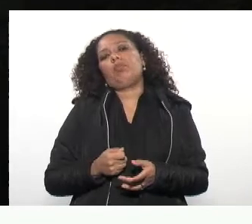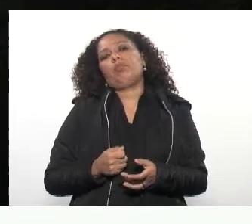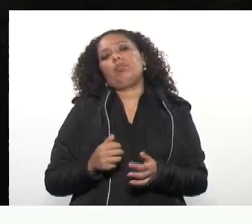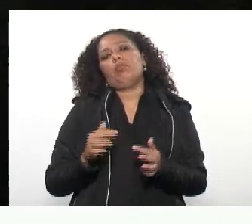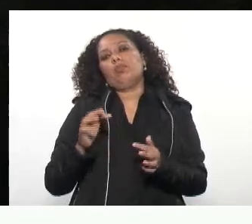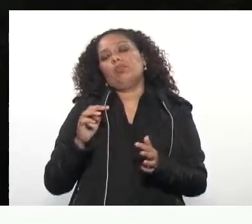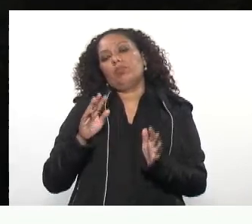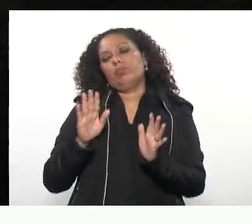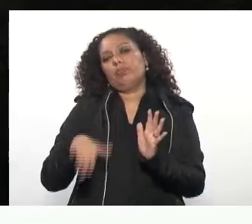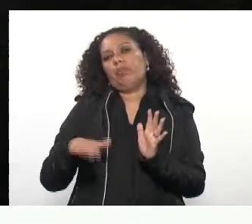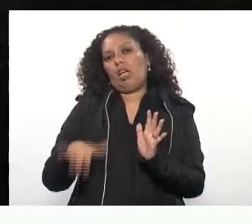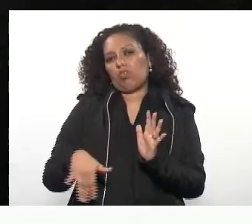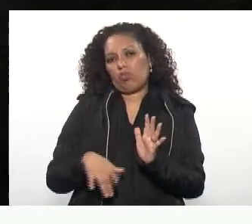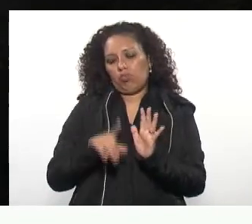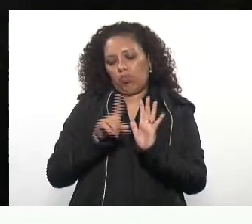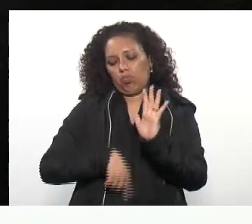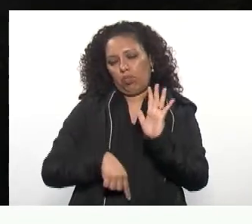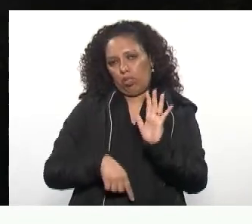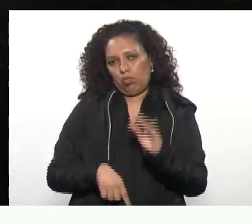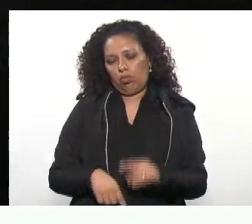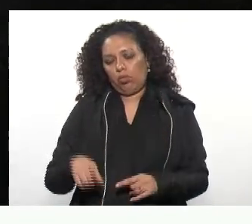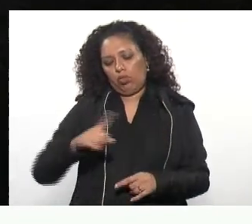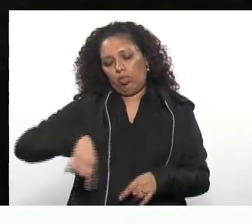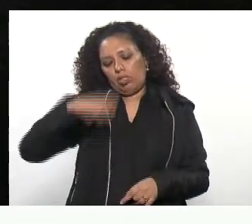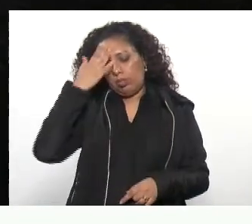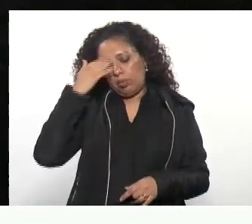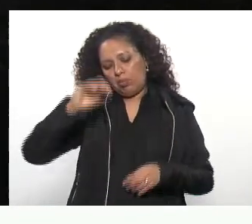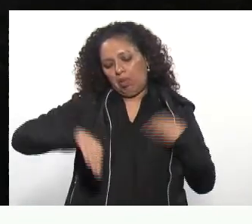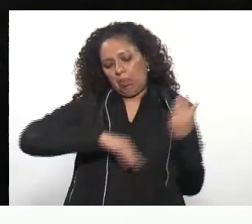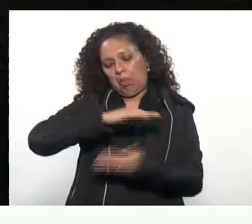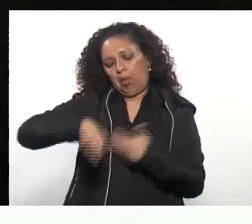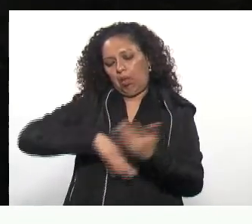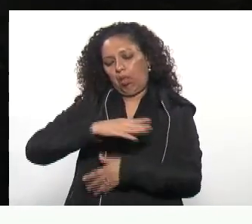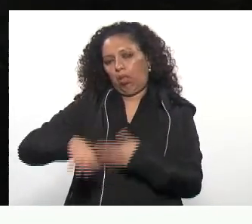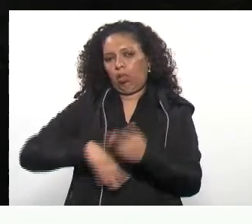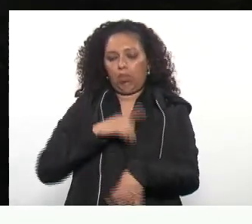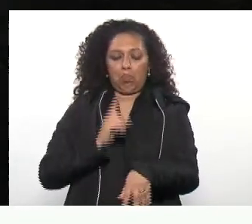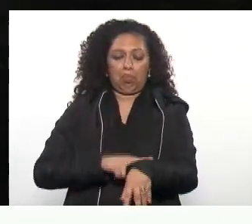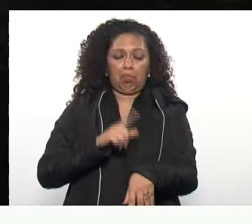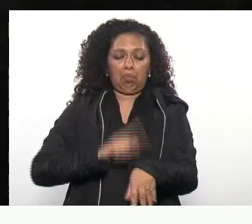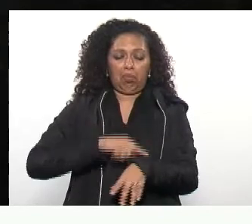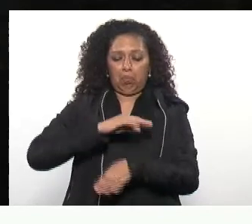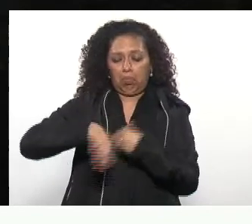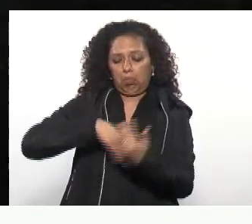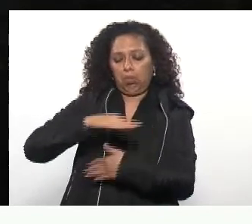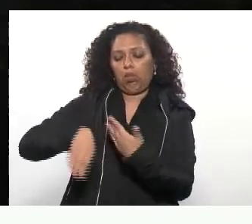gente sabe que foi bagunçado durante muito tempo. Tem